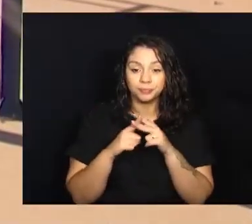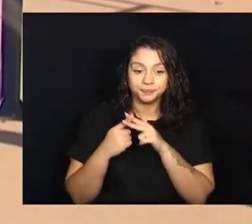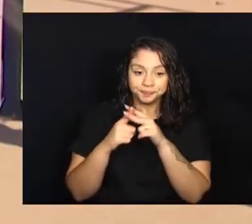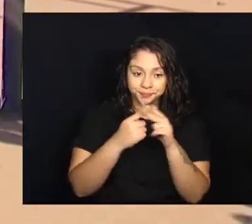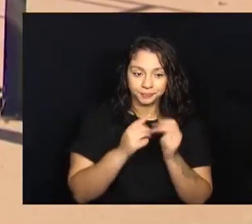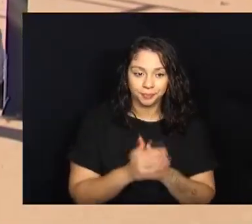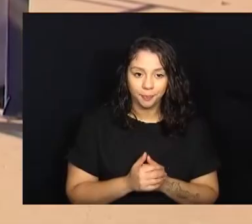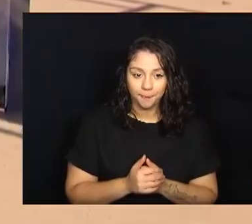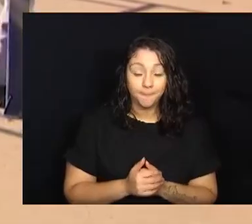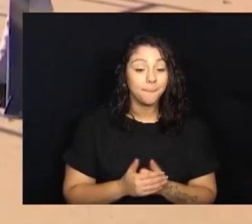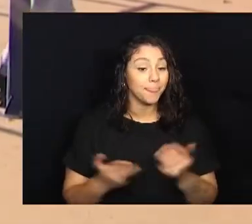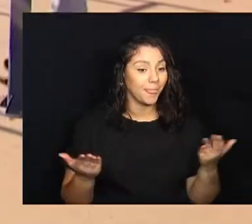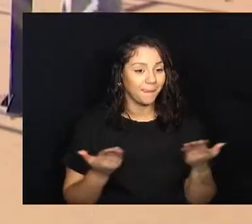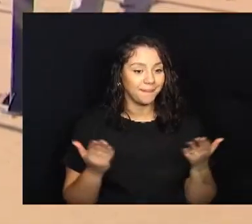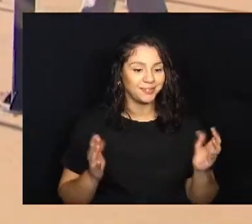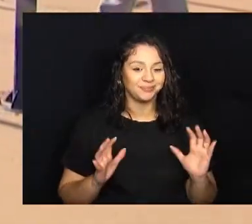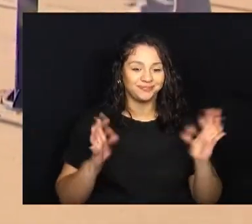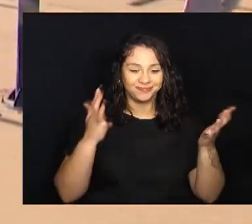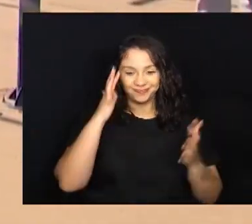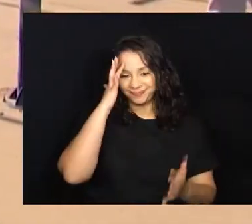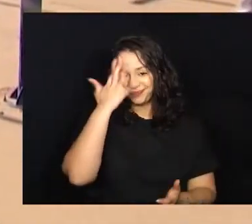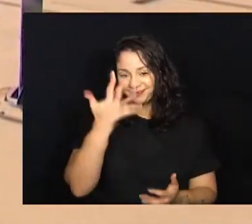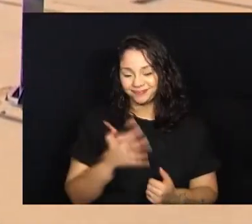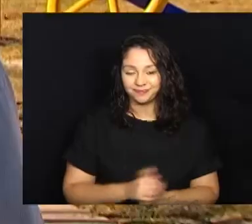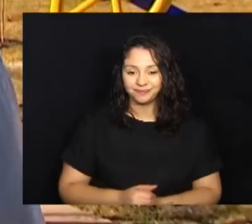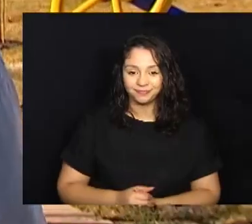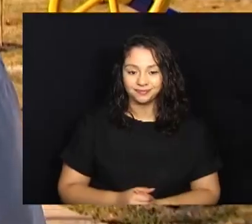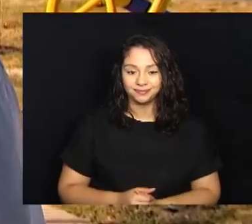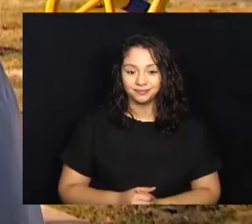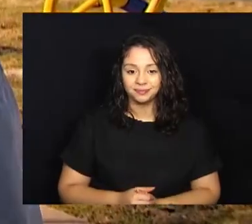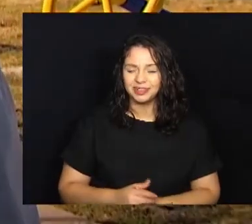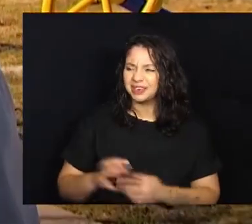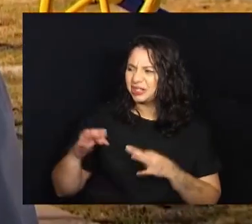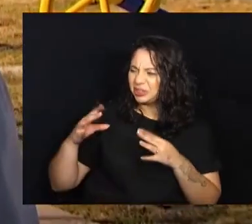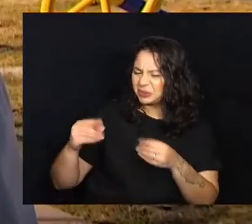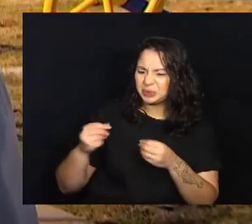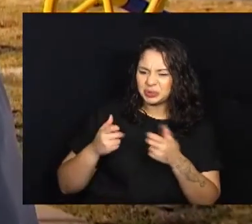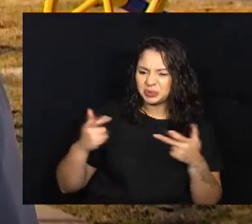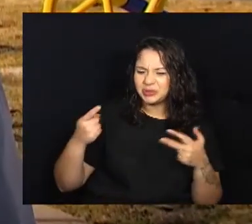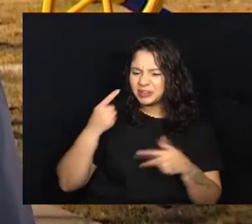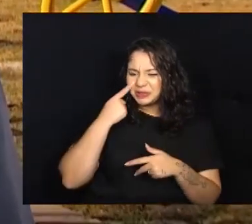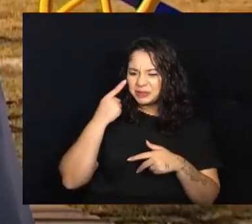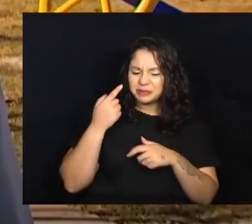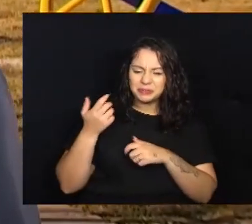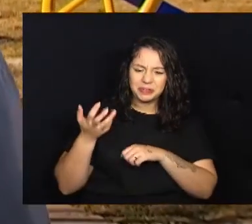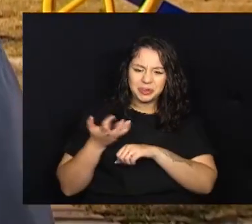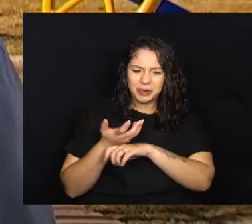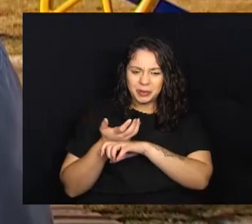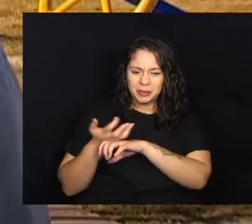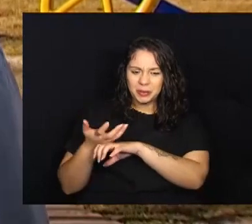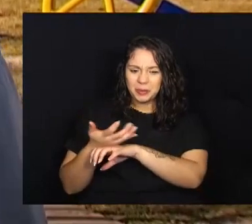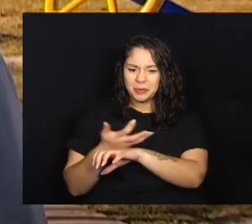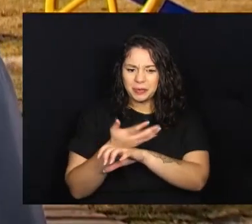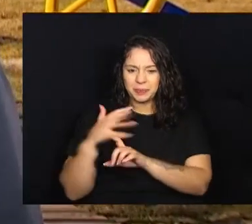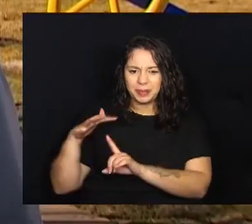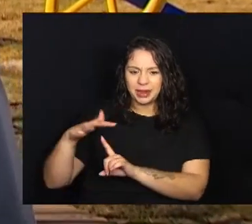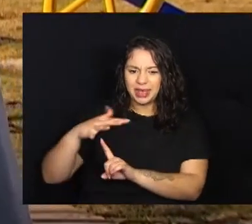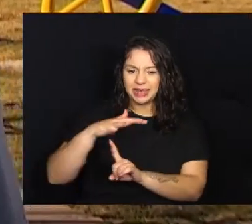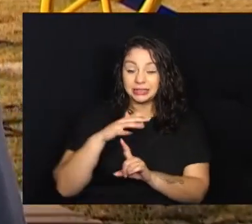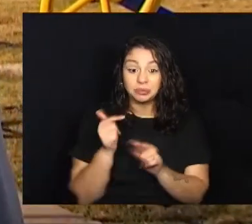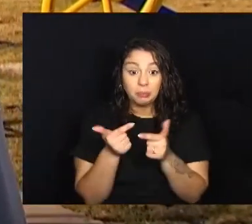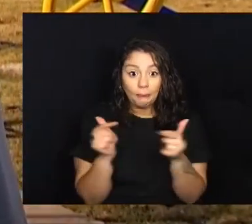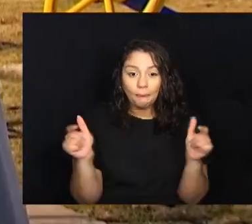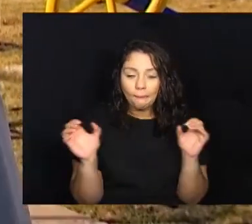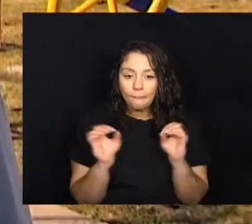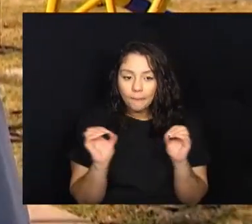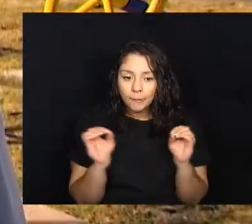Agora, ele comemora o resultado. Feito tudo que você está vendo aqui, campo, praça, tudo isso aqui não tinha nada. A Arena Xangai, e